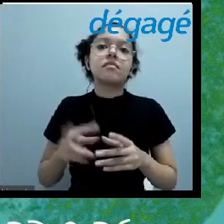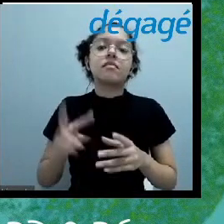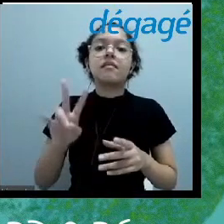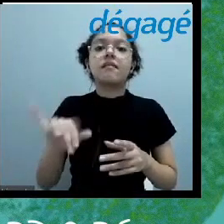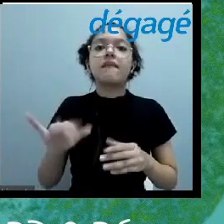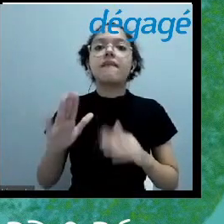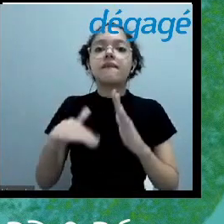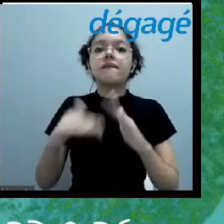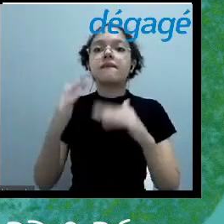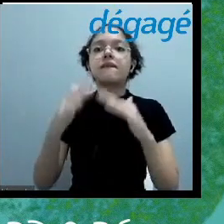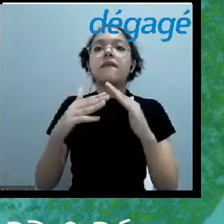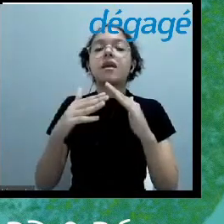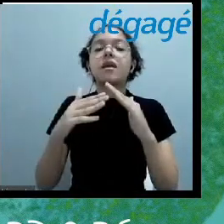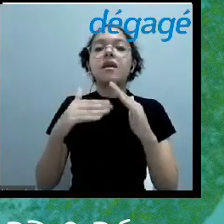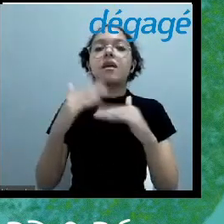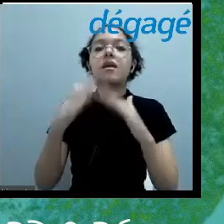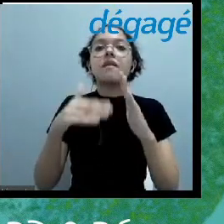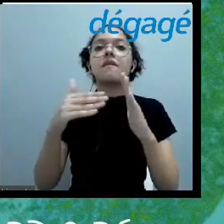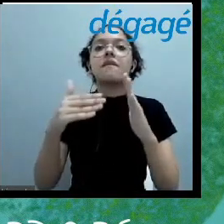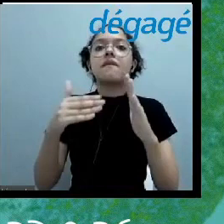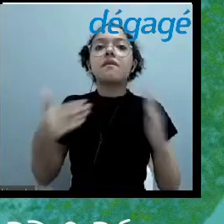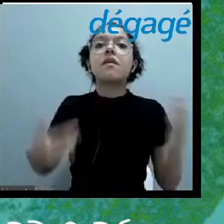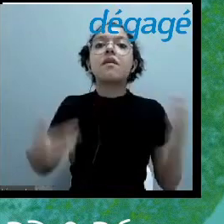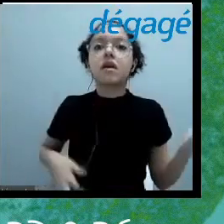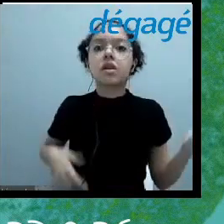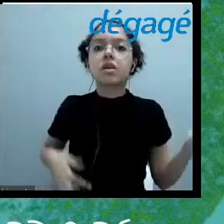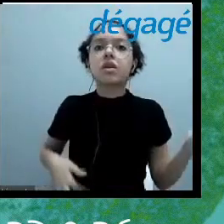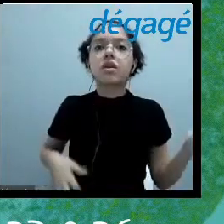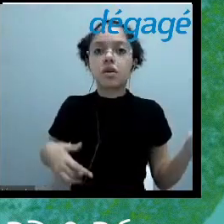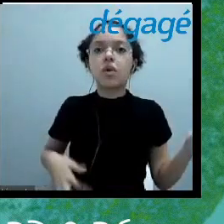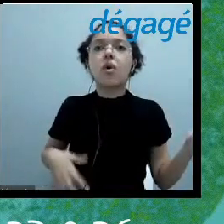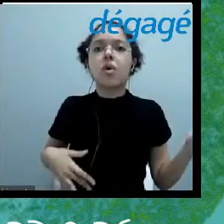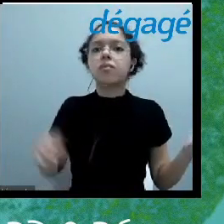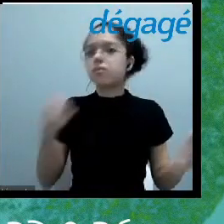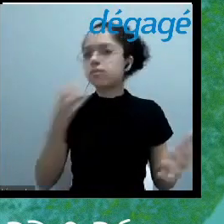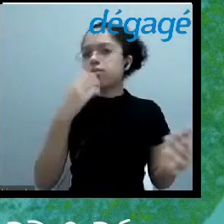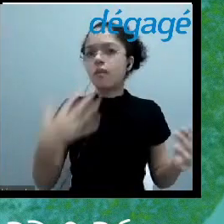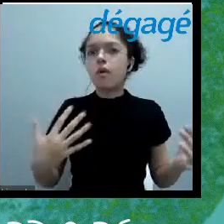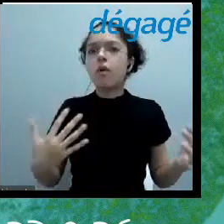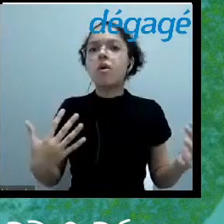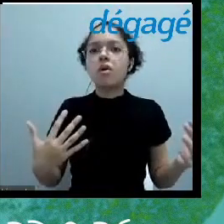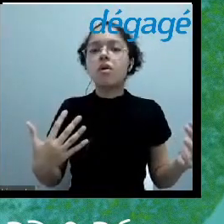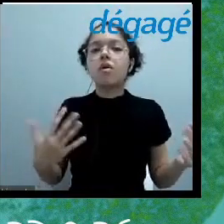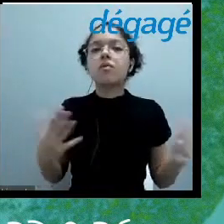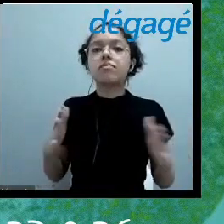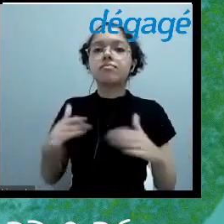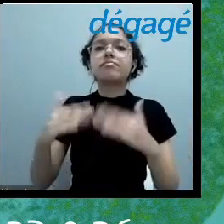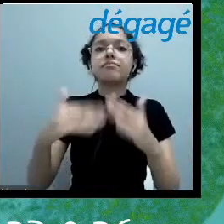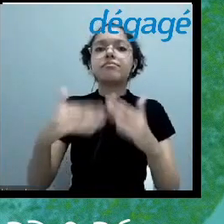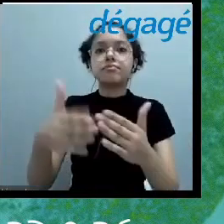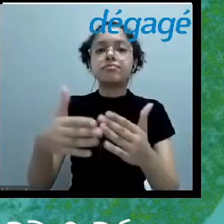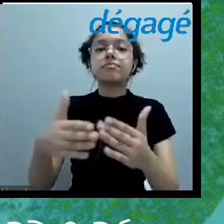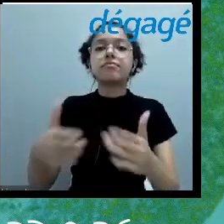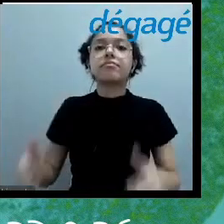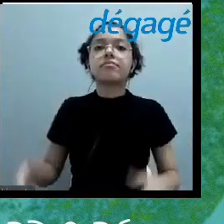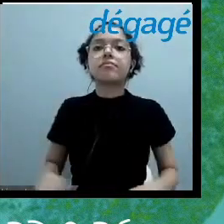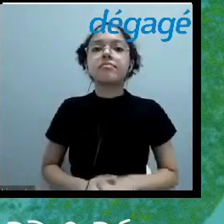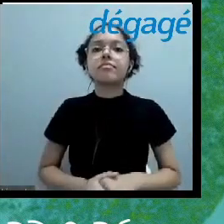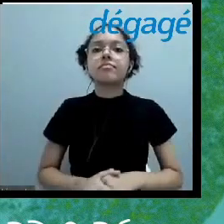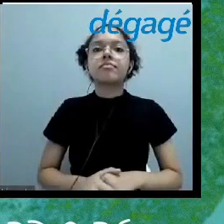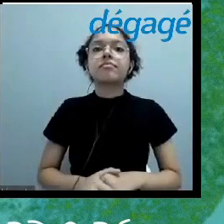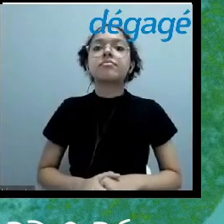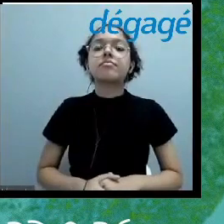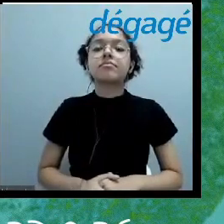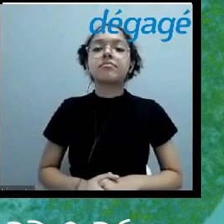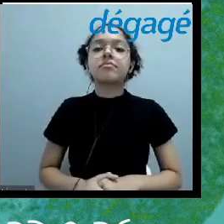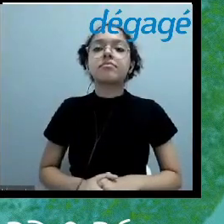ele desgringolou e tocou sozinho, mas também nunca mais tocou. Mas foi um momento que me tocou bastante aquilo. Me